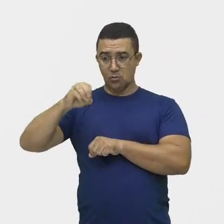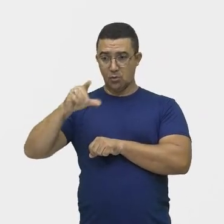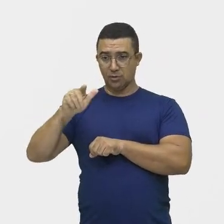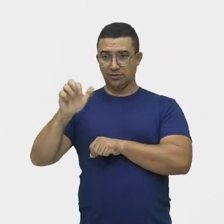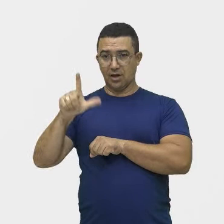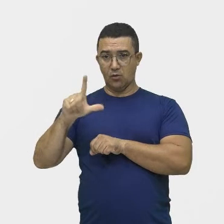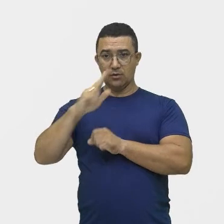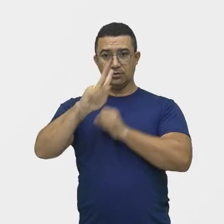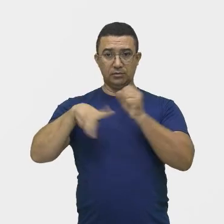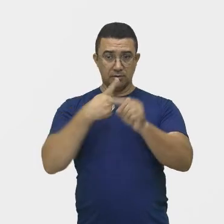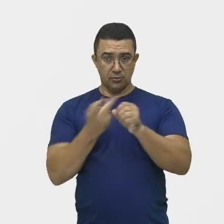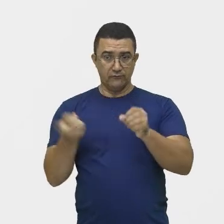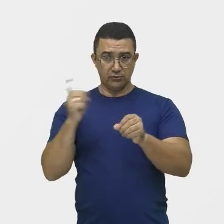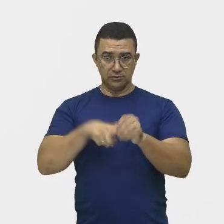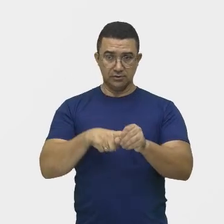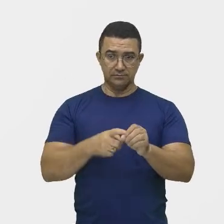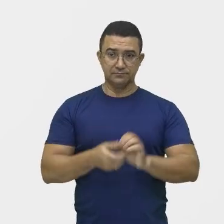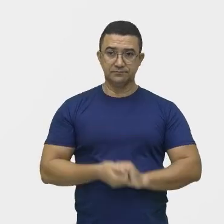com a correção.